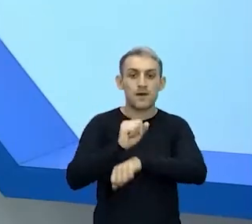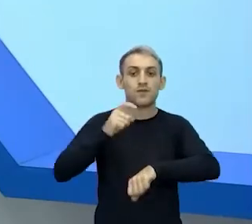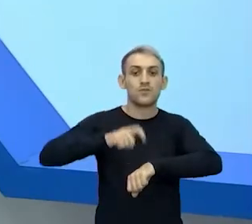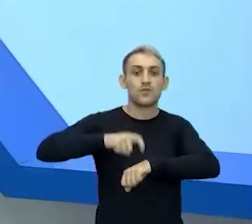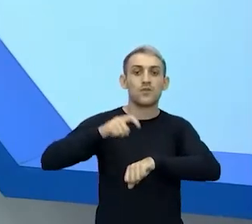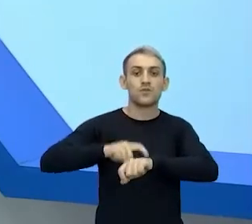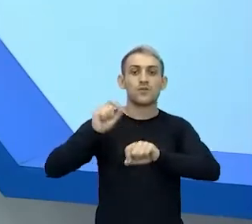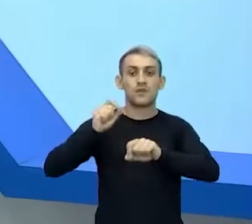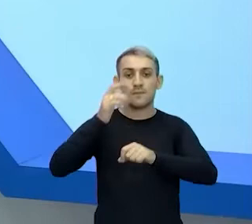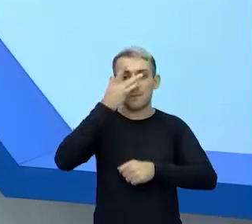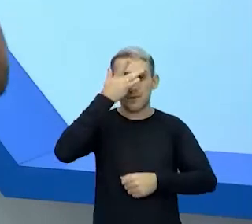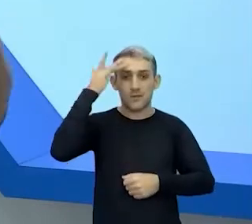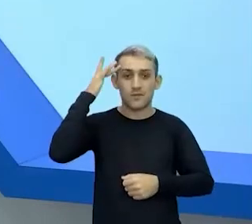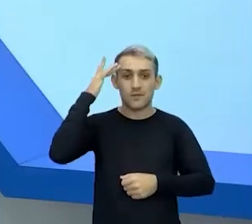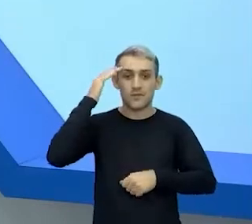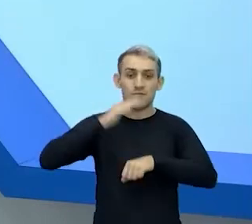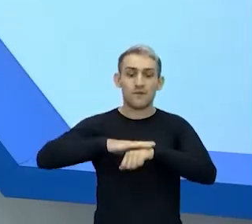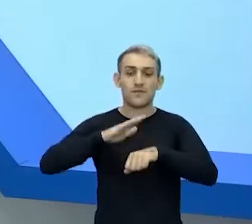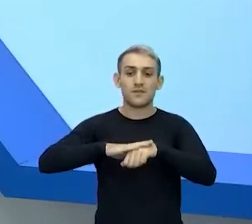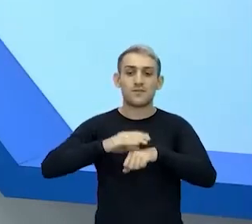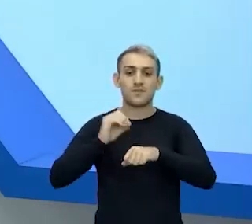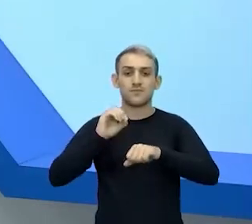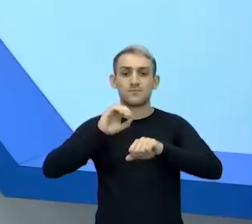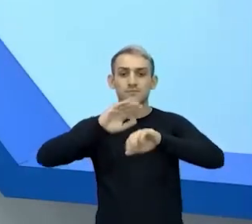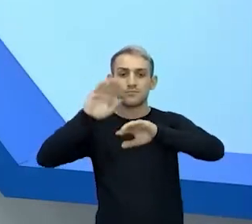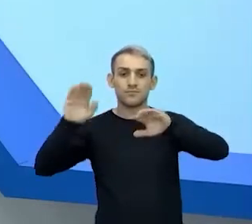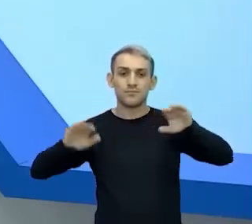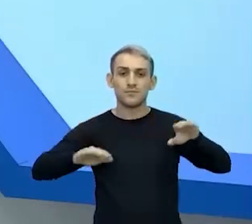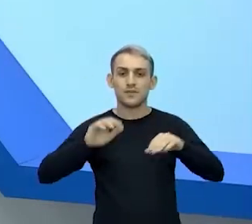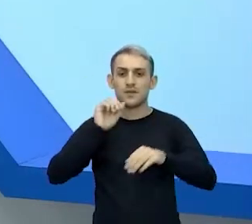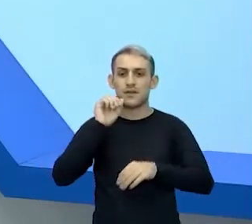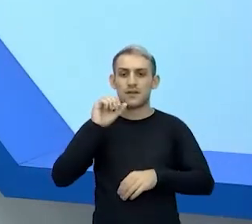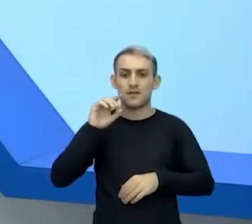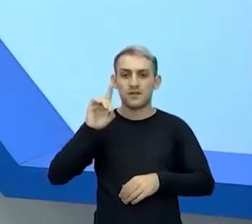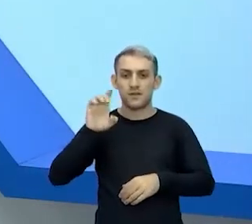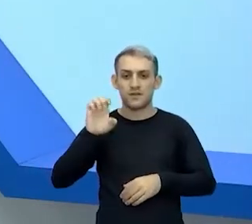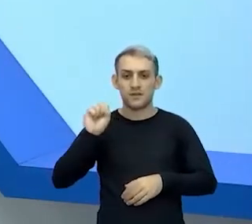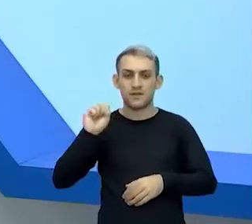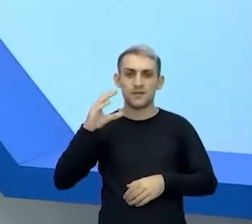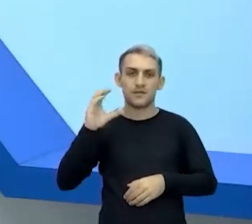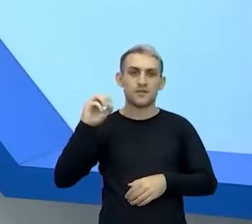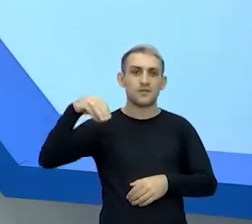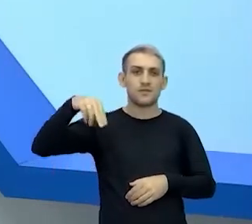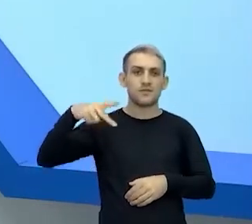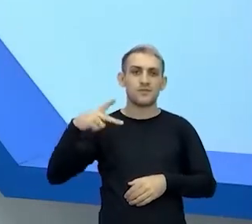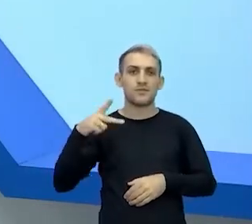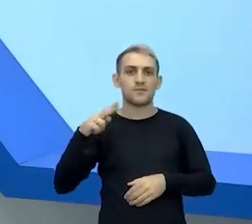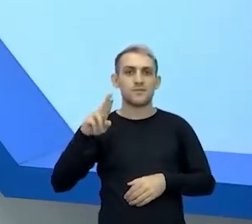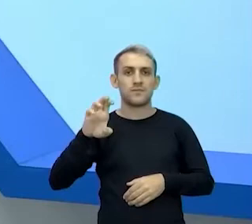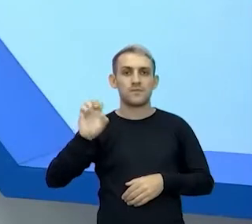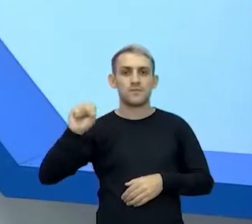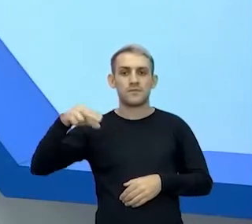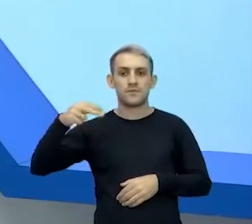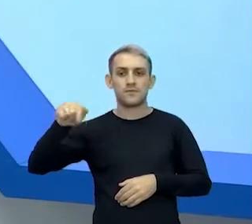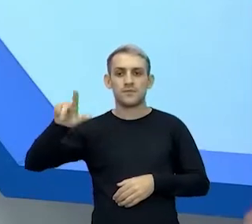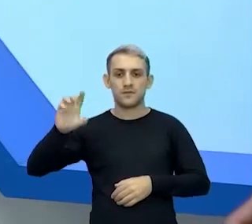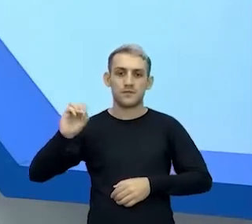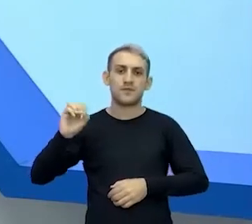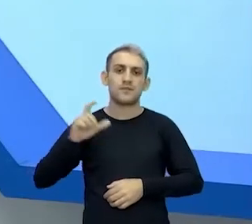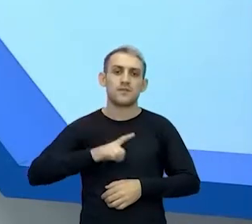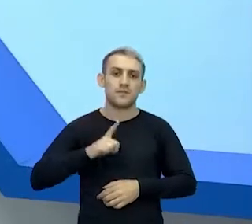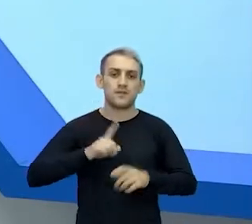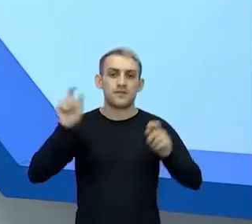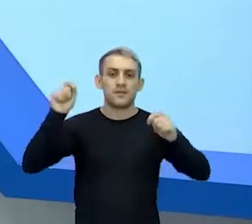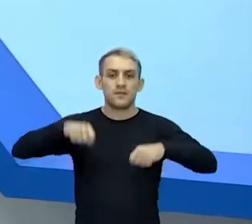momento onde o pessoal está fazendo a descompressão. Eu falei para eles, esse momento é importante, o pessoal tem que ficar nessa altitude um tempo para